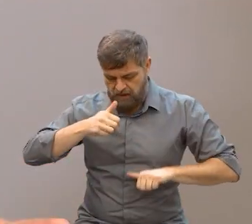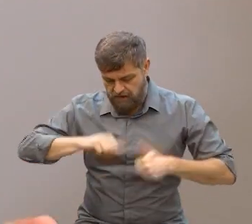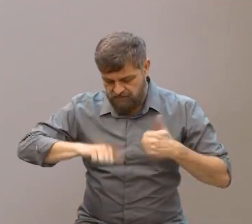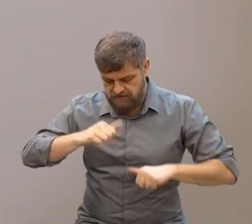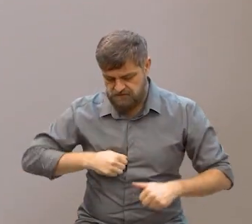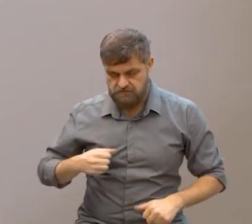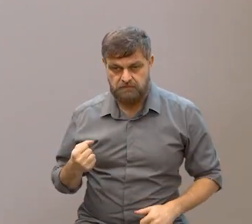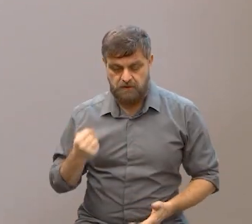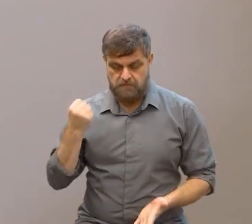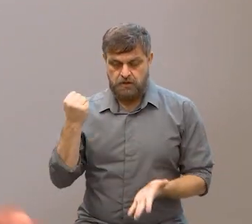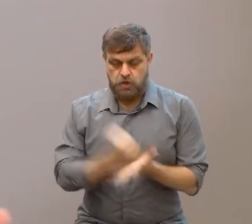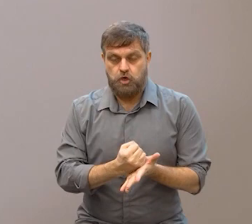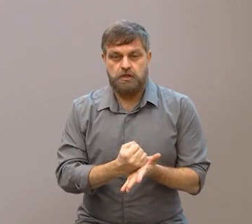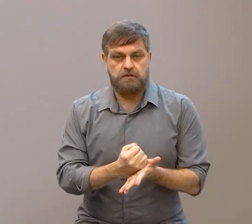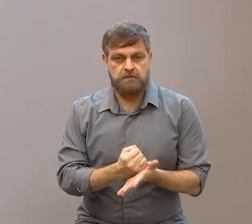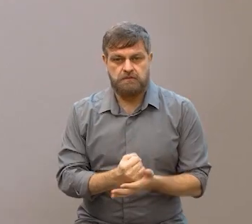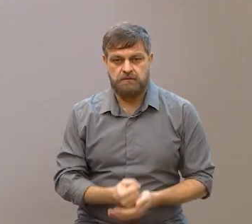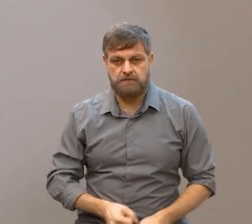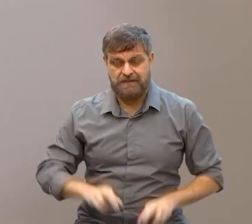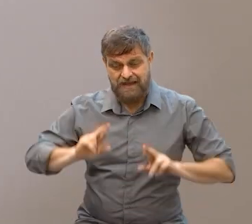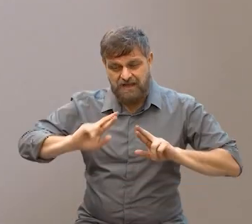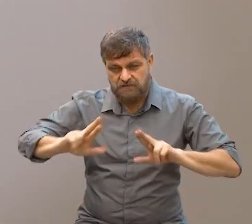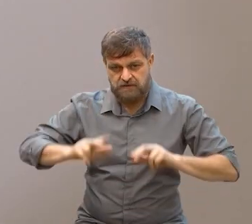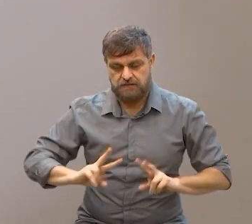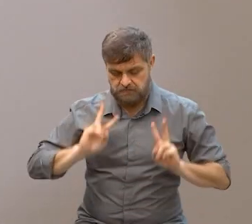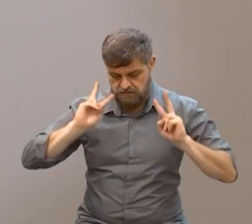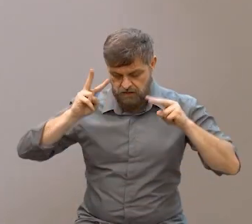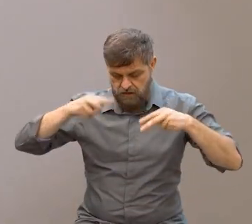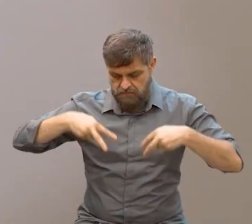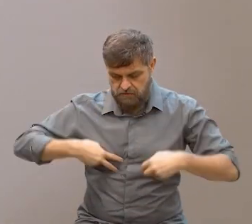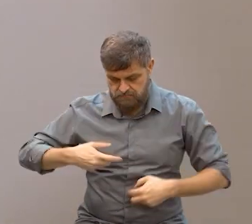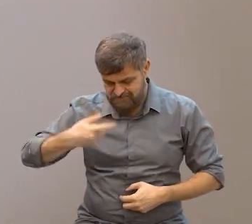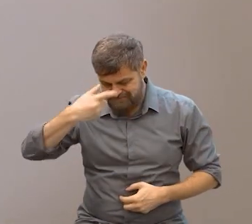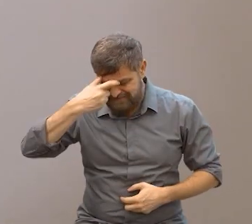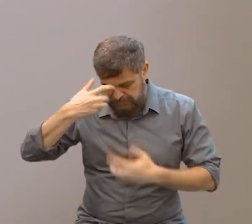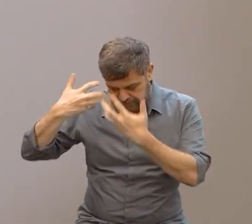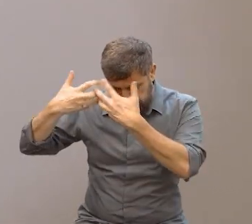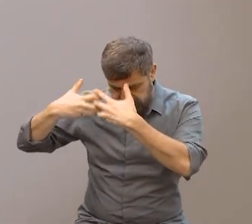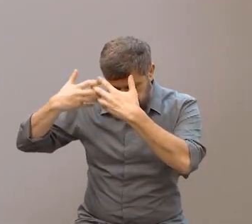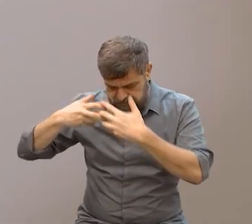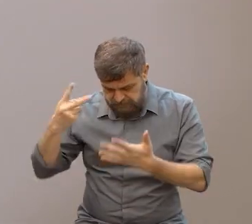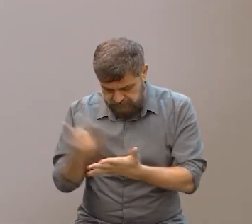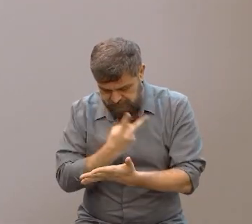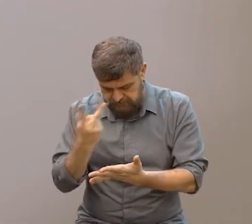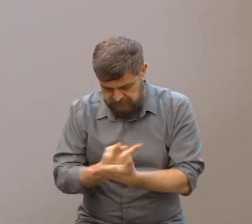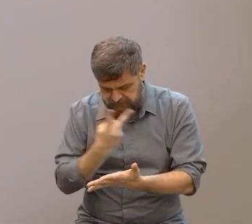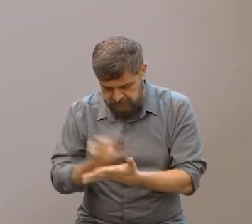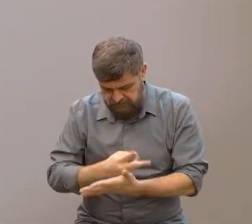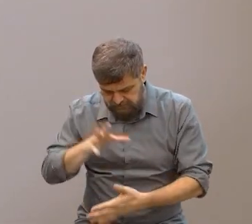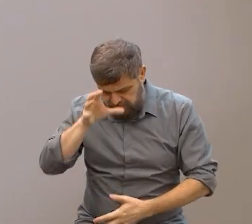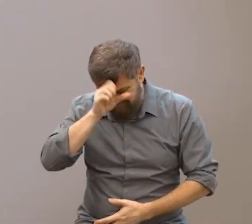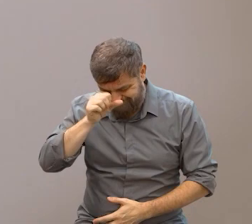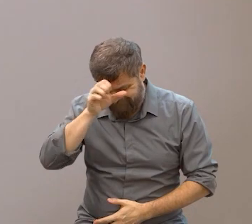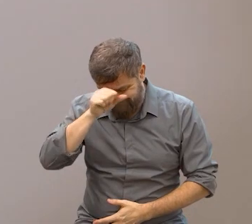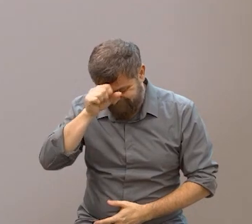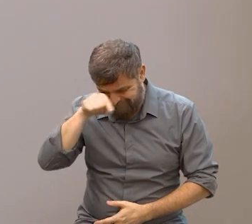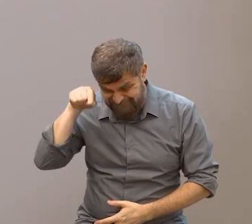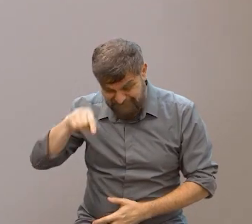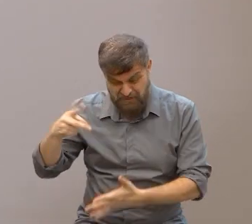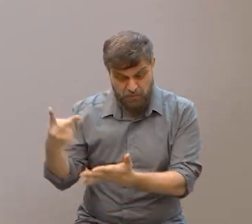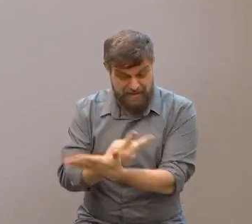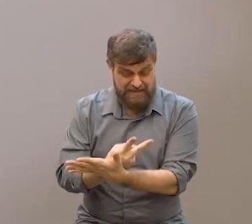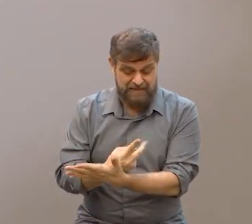uma nota, não é isso? Autoavaliação é aprender com consciência, aprender com os erros. Muito se aprende com os erros, a importância do